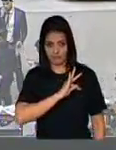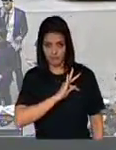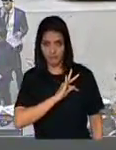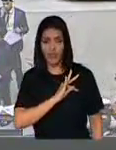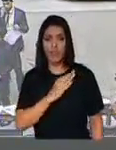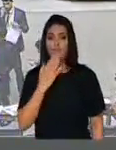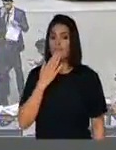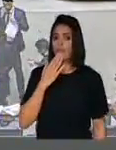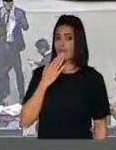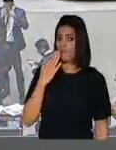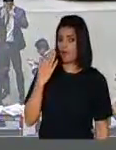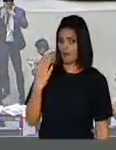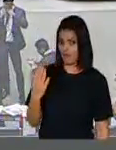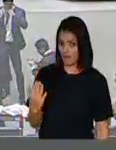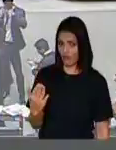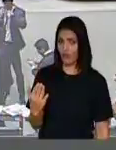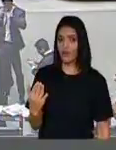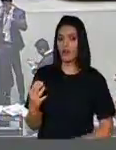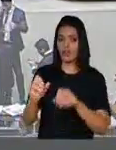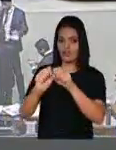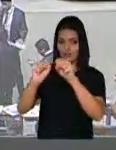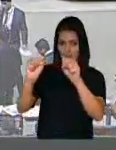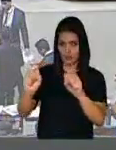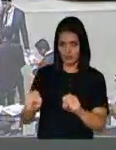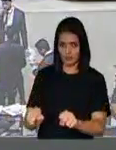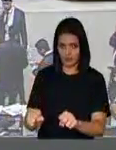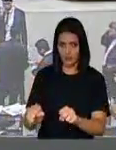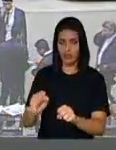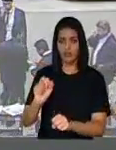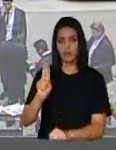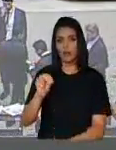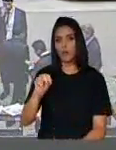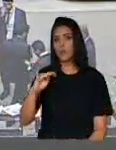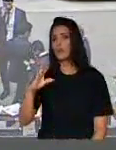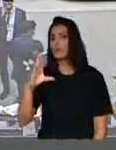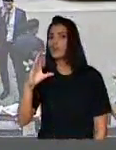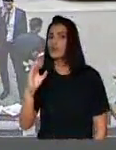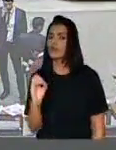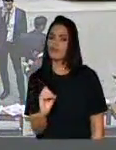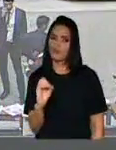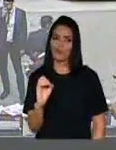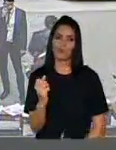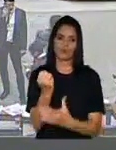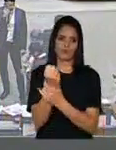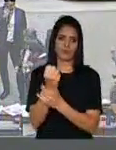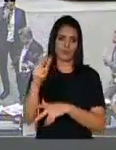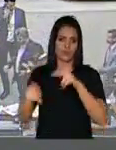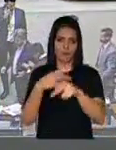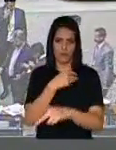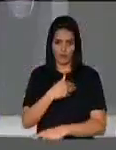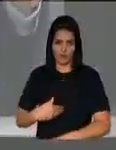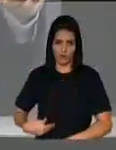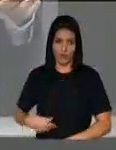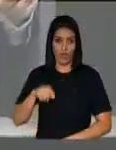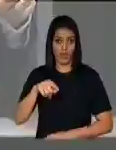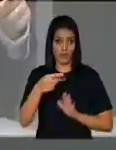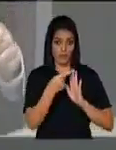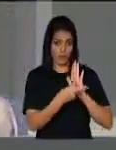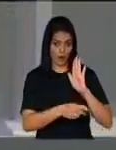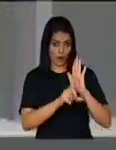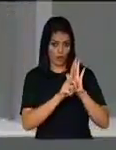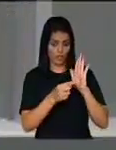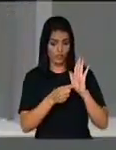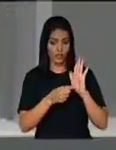é favorável ao Sistema Único de Segurança Pública. Aliás, esse